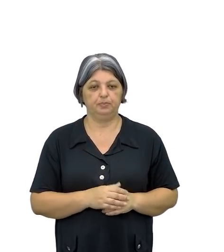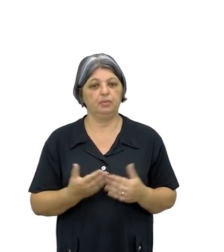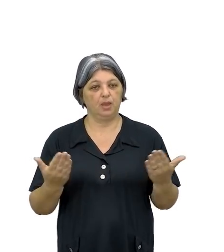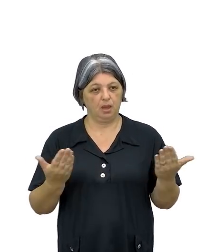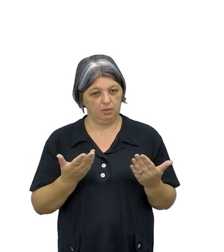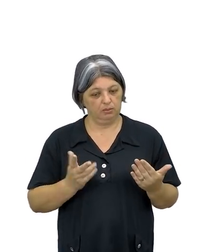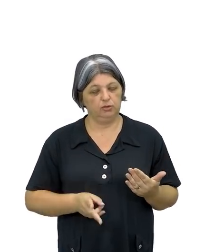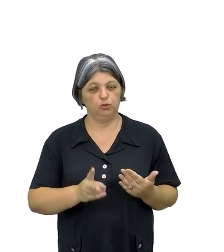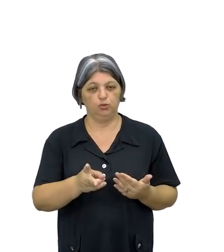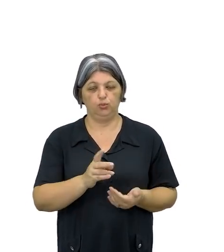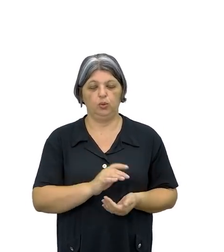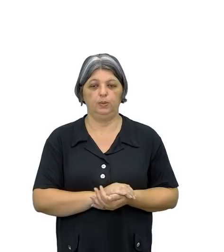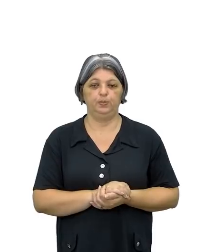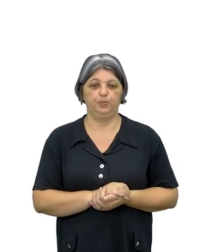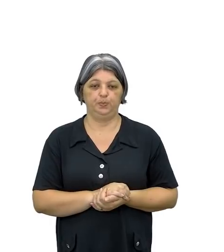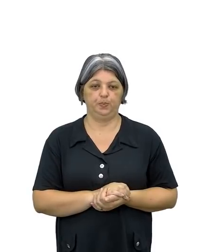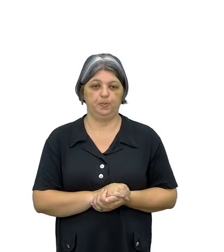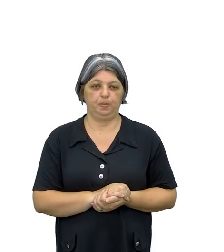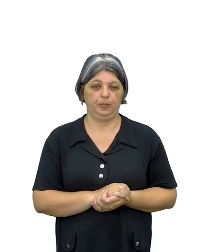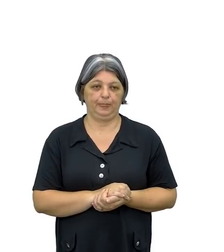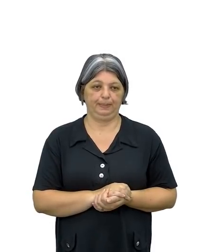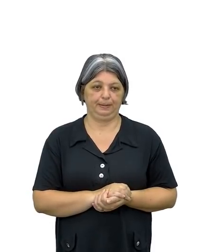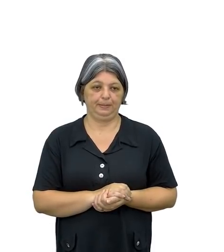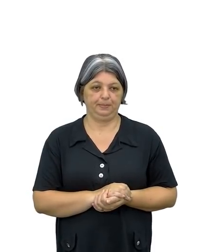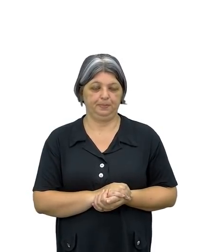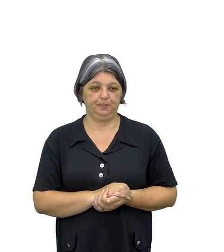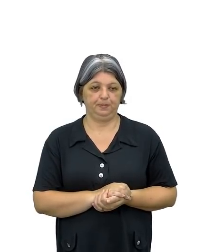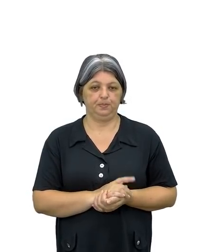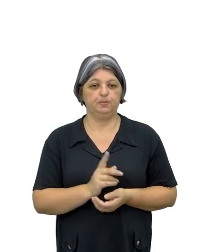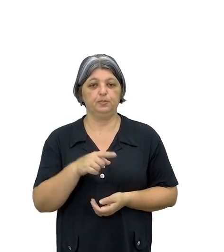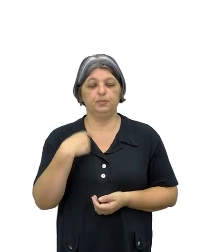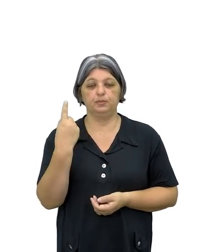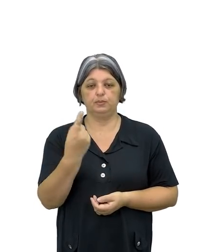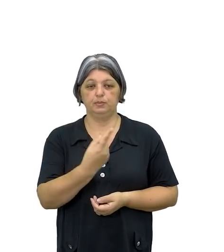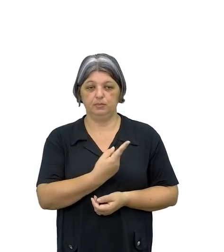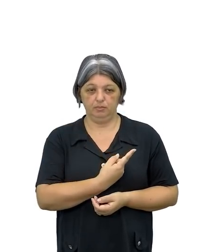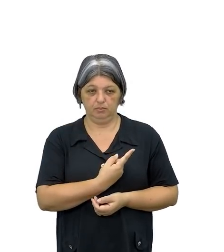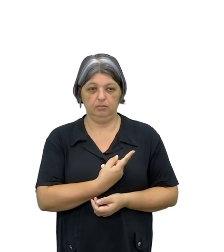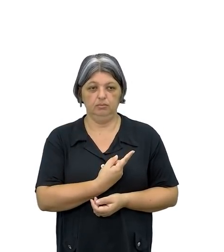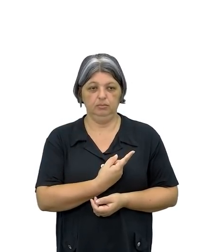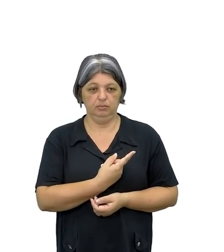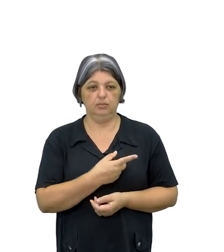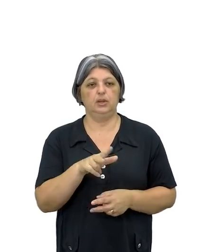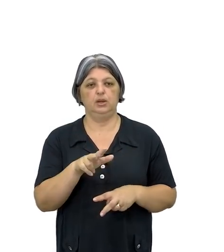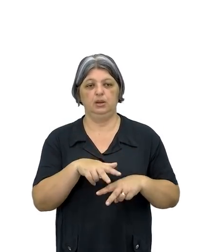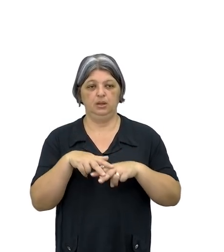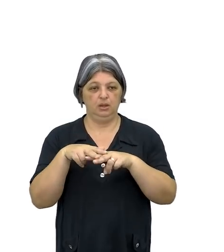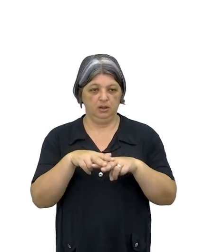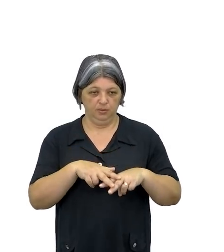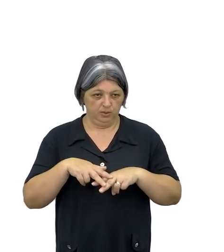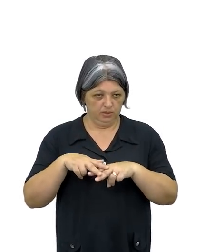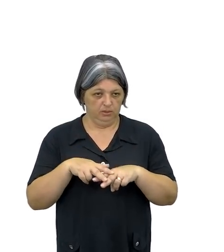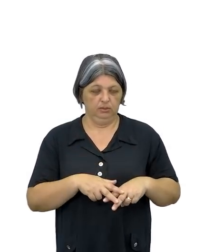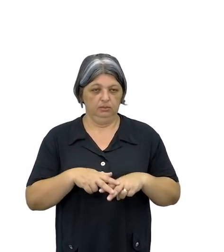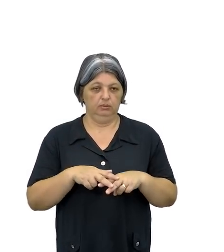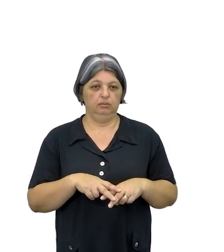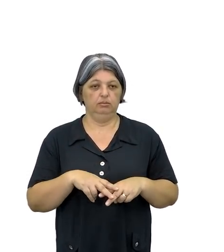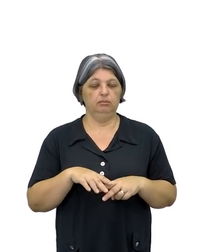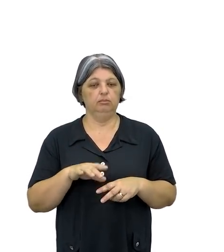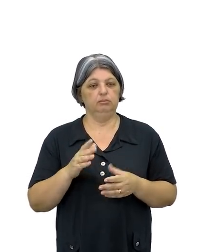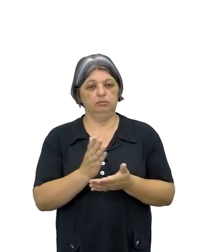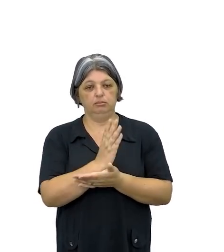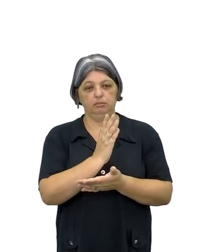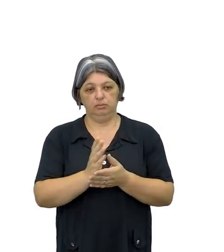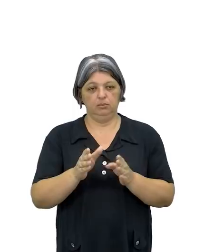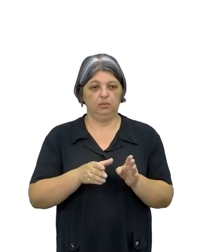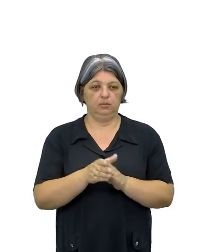mais. Bom, aqui nós estamos revisitando, né, esse primeiro momento, algumas